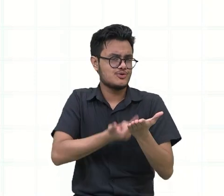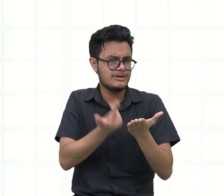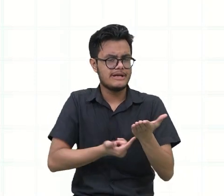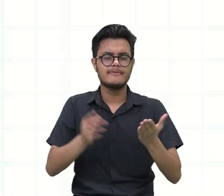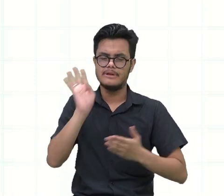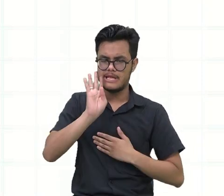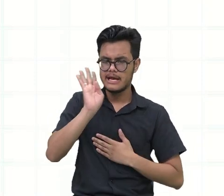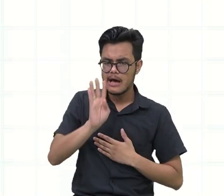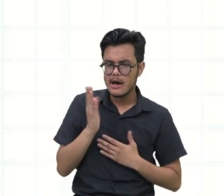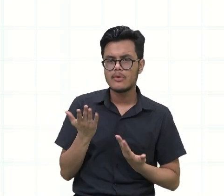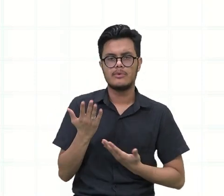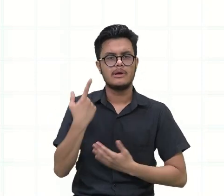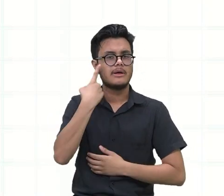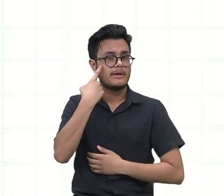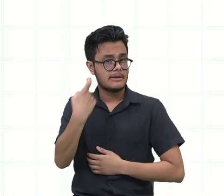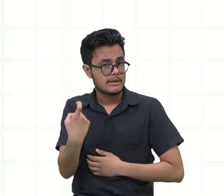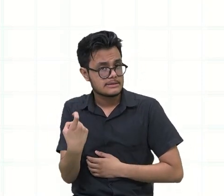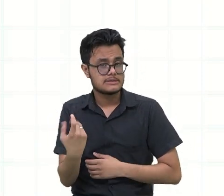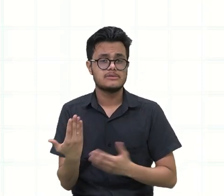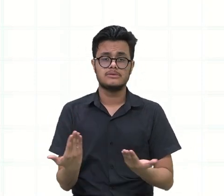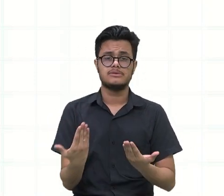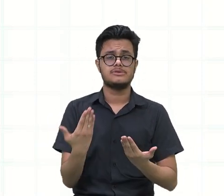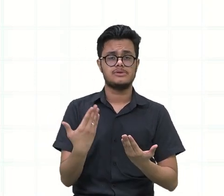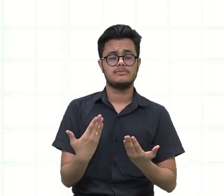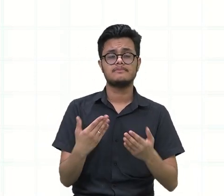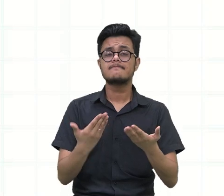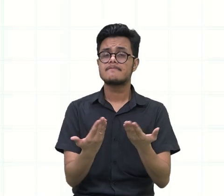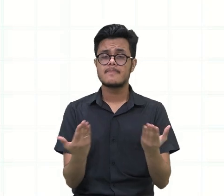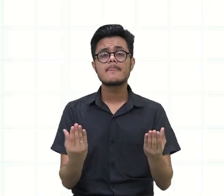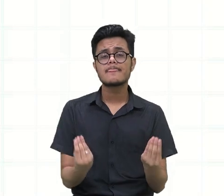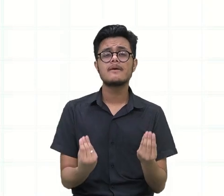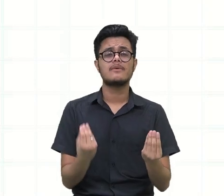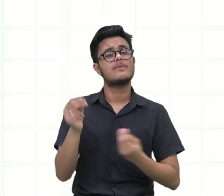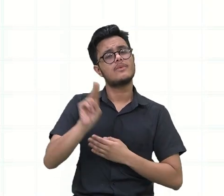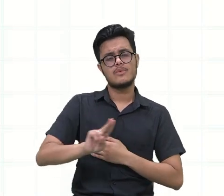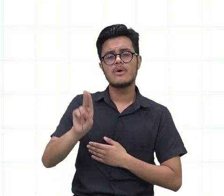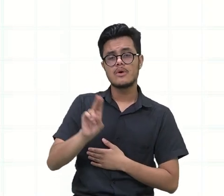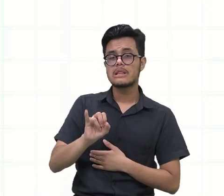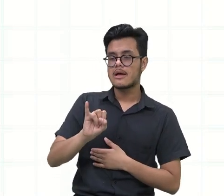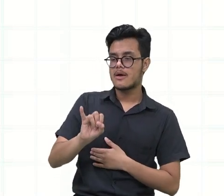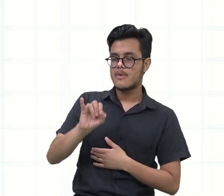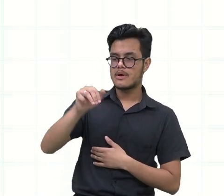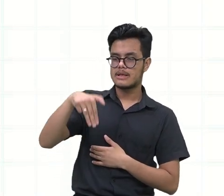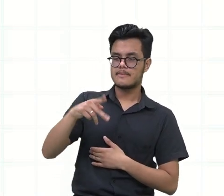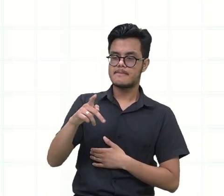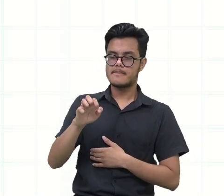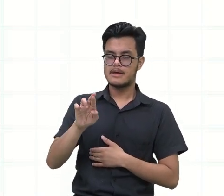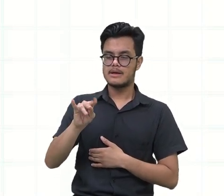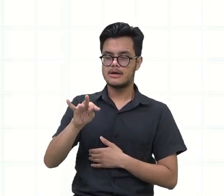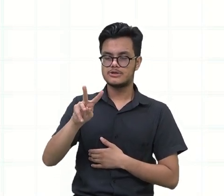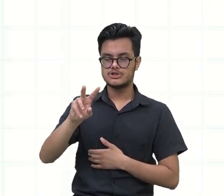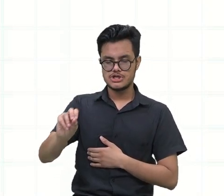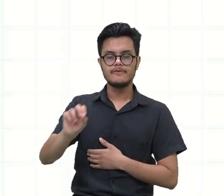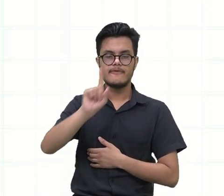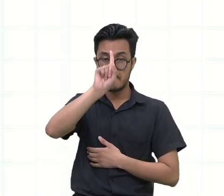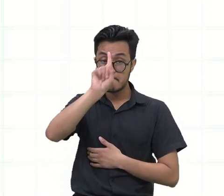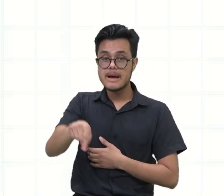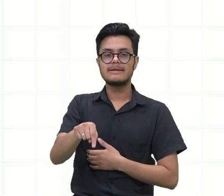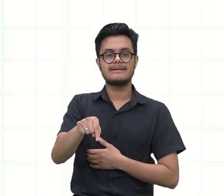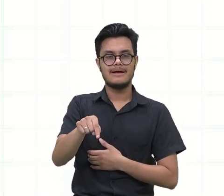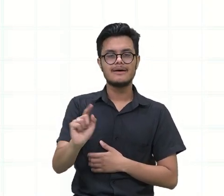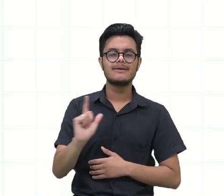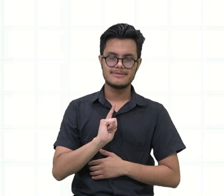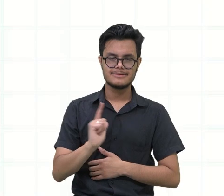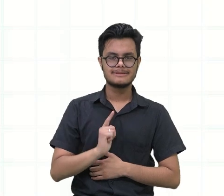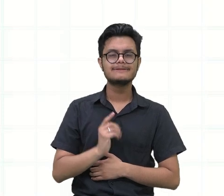é interessante. Então, observe que o imperativo vai estar aqui, ó, o sentido, né, do uso desses dois verbos